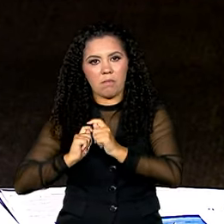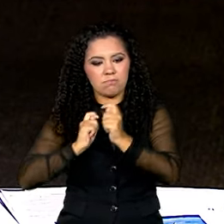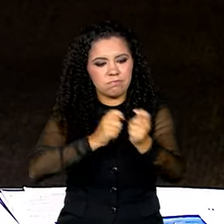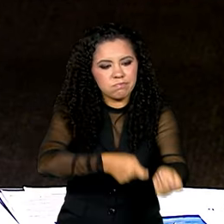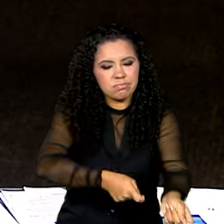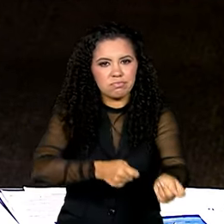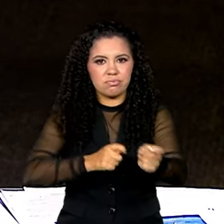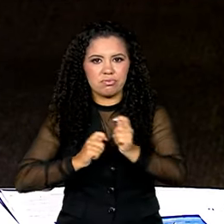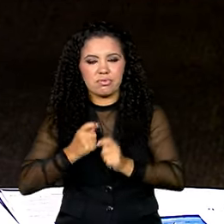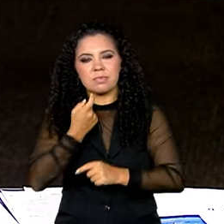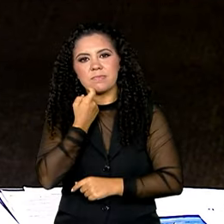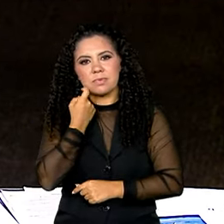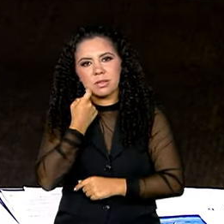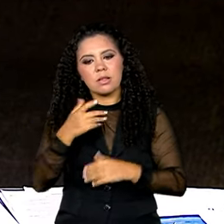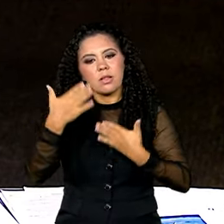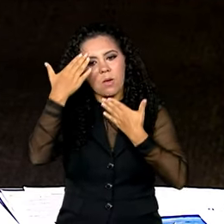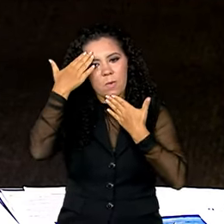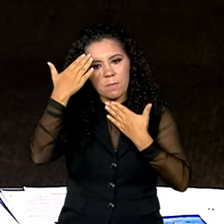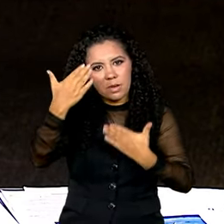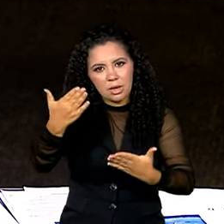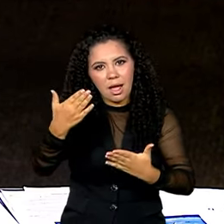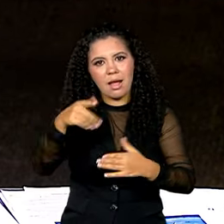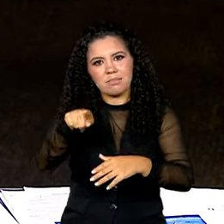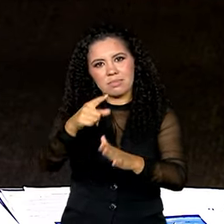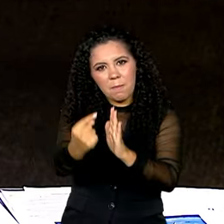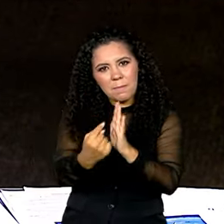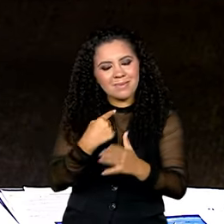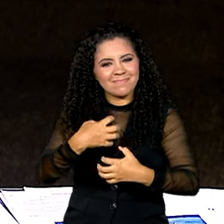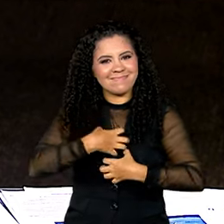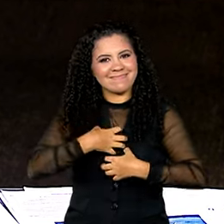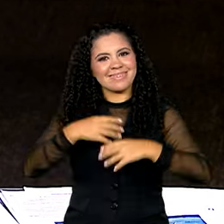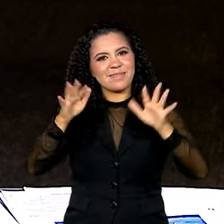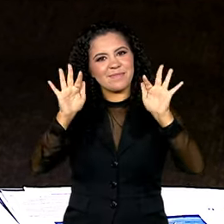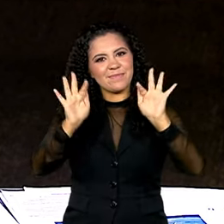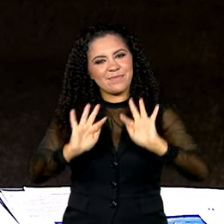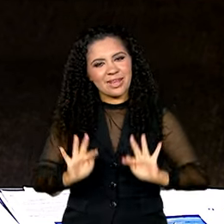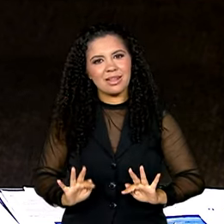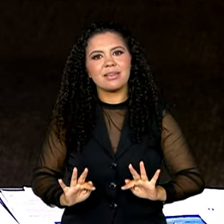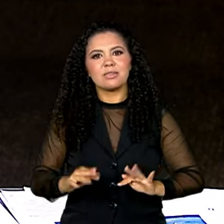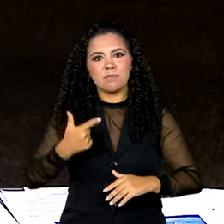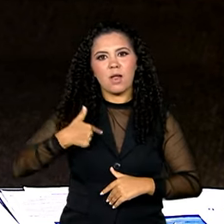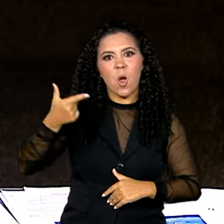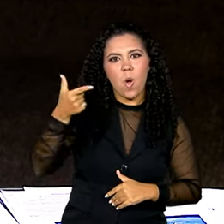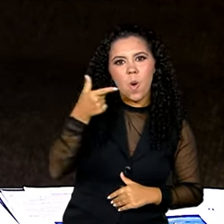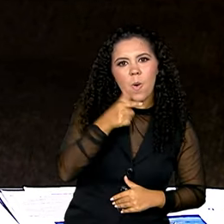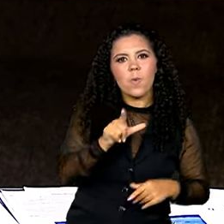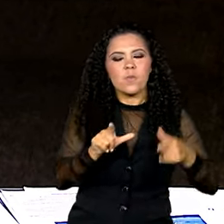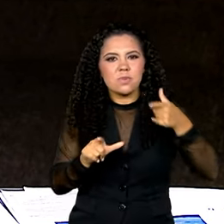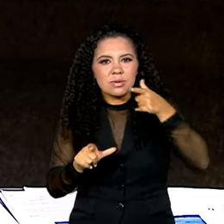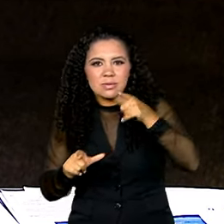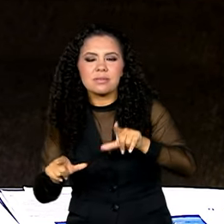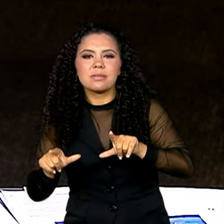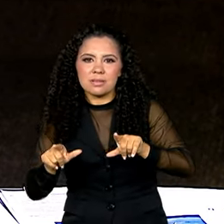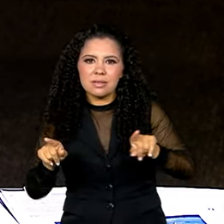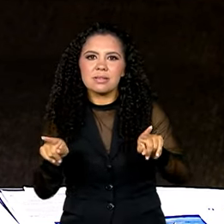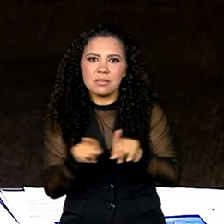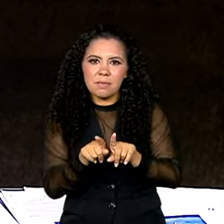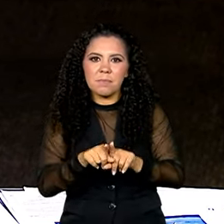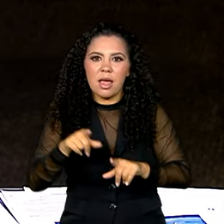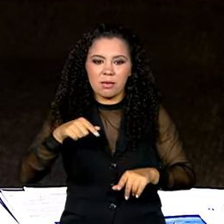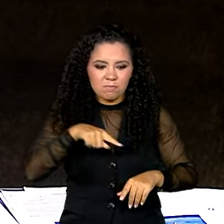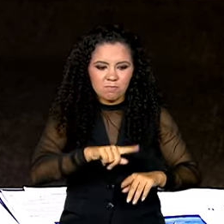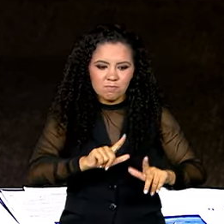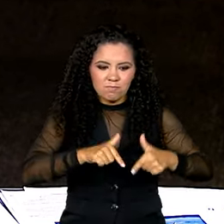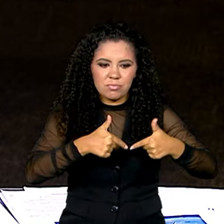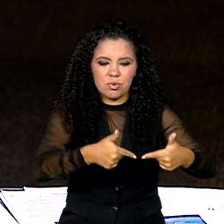ponta. Então, obrigado por sua pergunta. Nós estamos muito felizes por estar realizando, por ter materializado essa conquista,